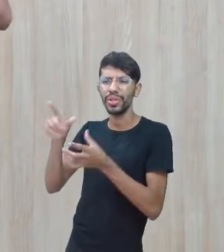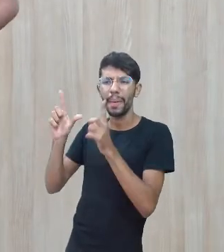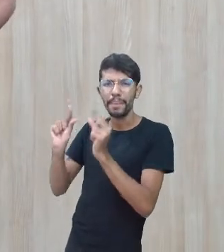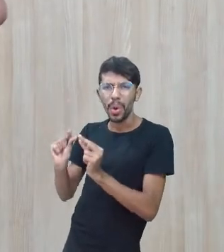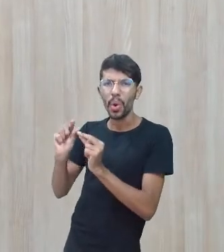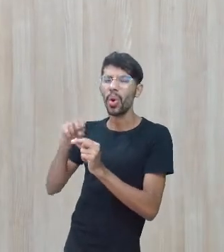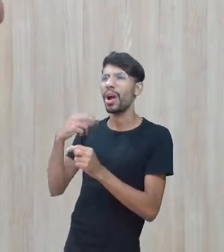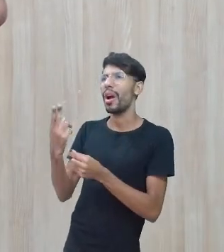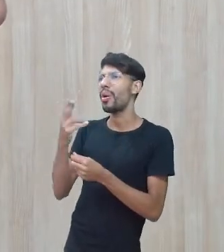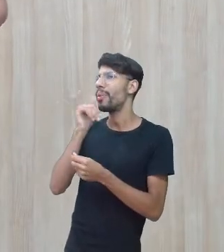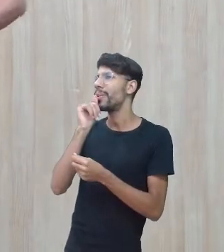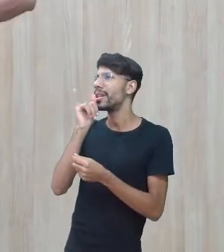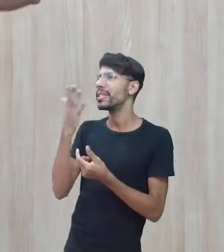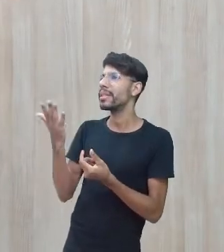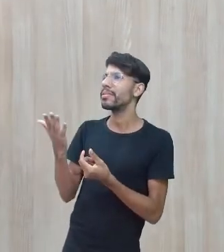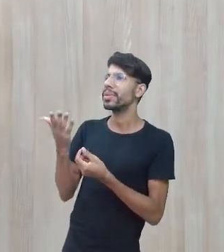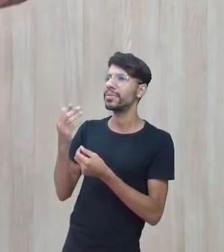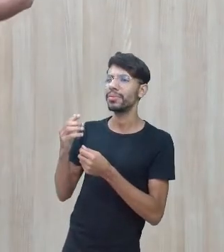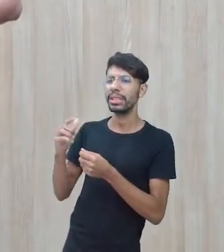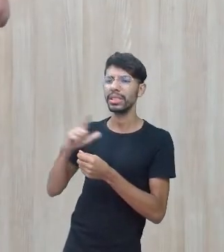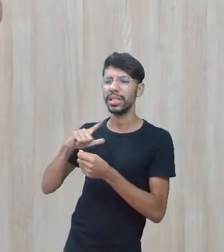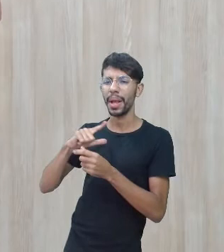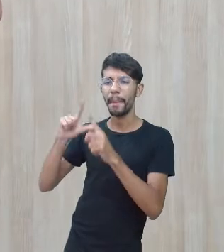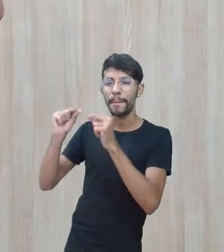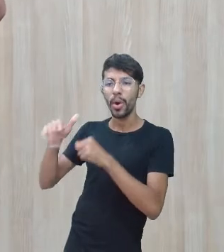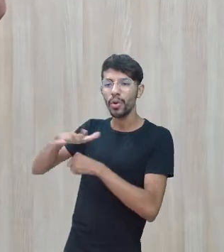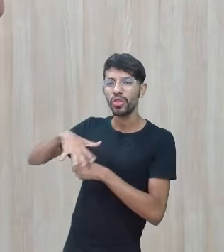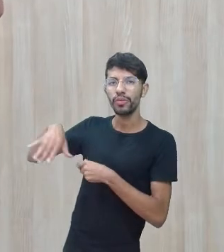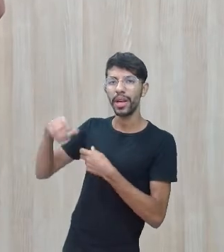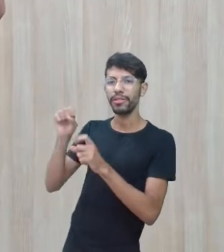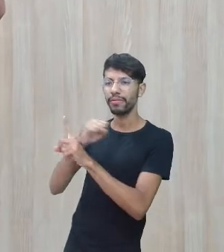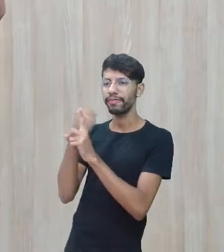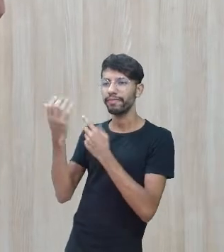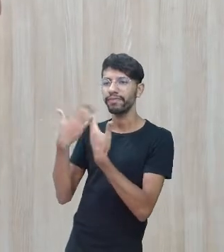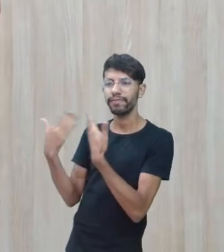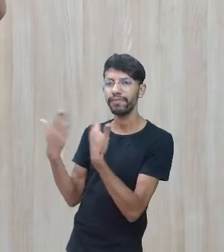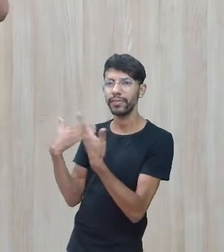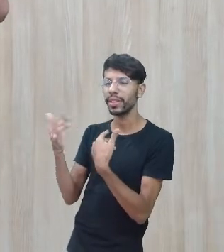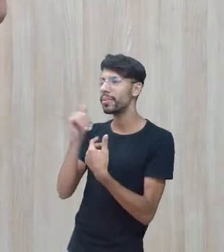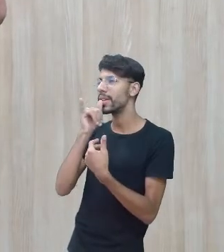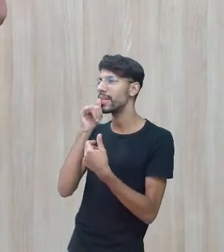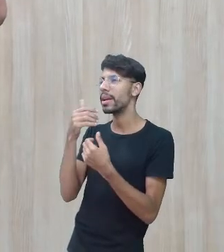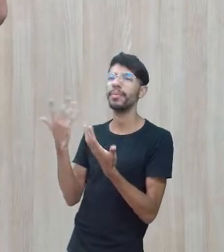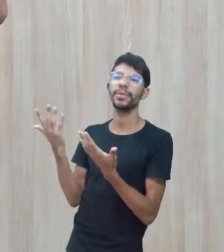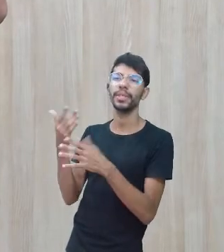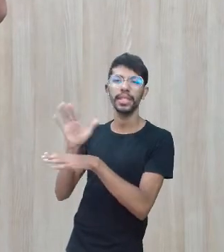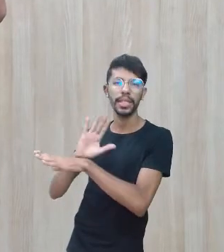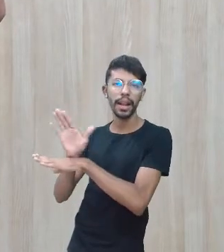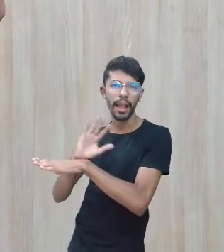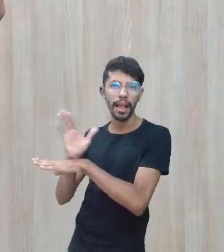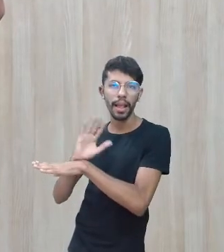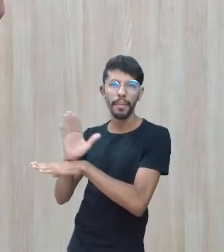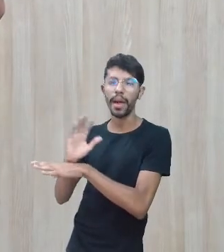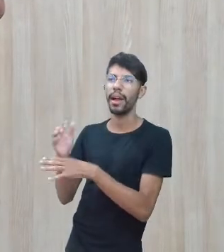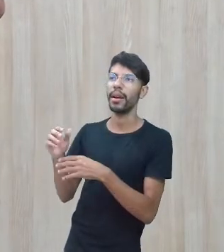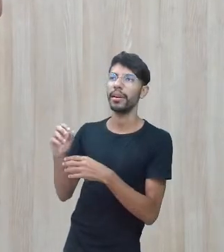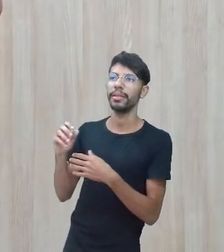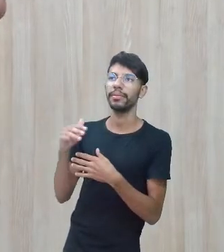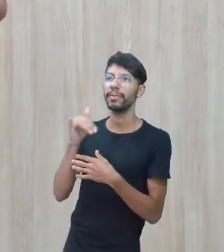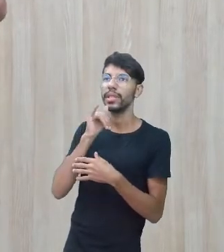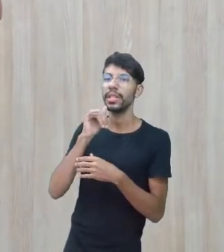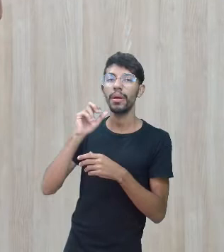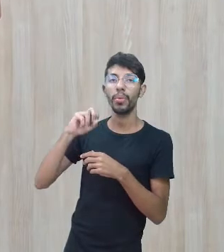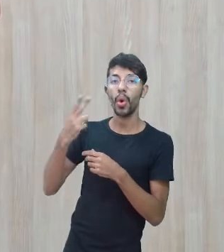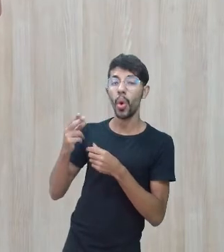ou frequentando menos espaços de sociabilidade, não é? Como um cinema, por exemplo, ou seja os